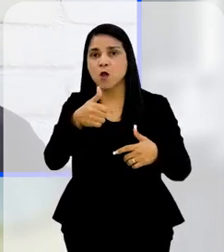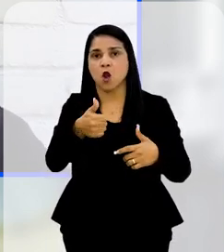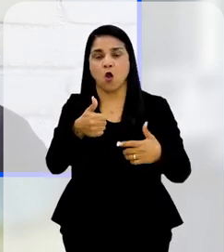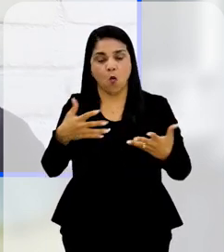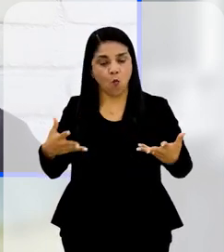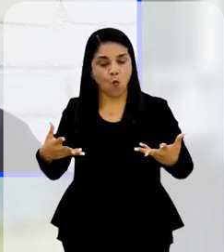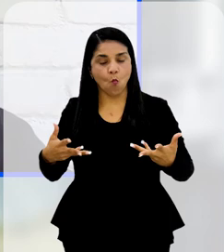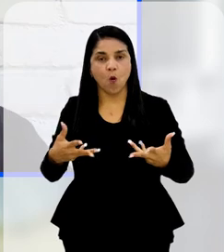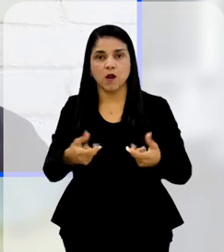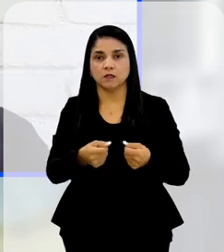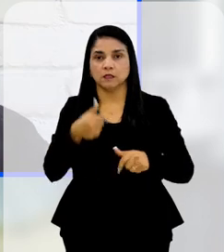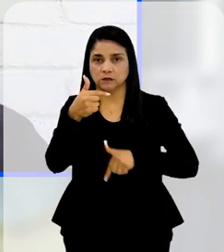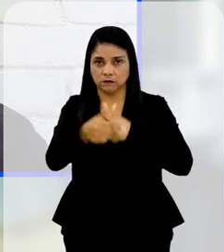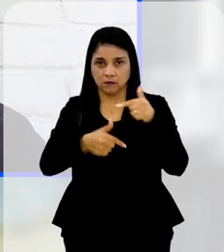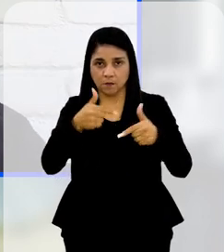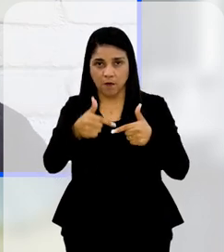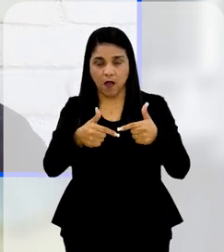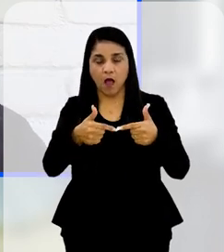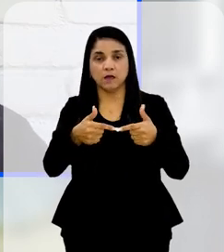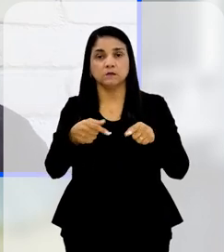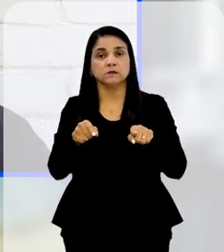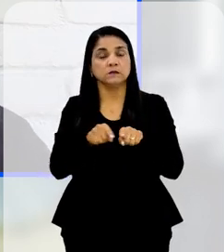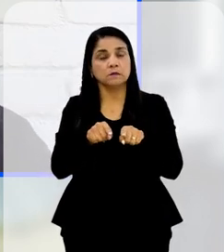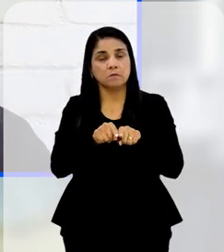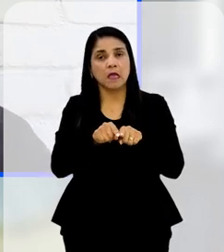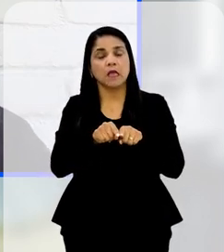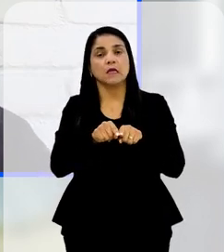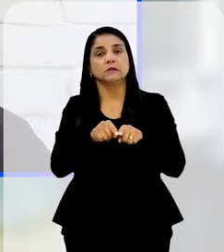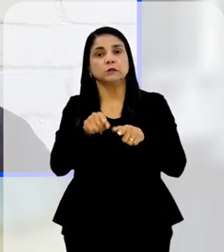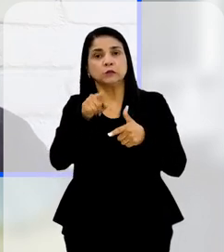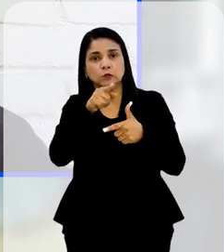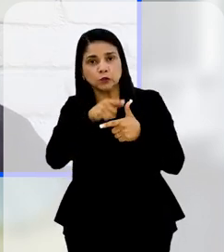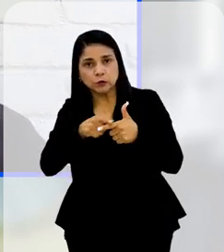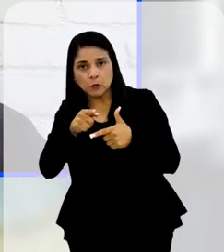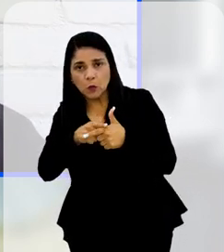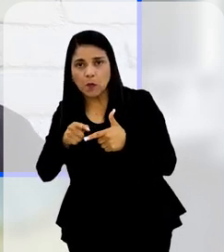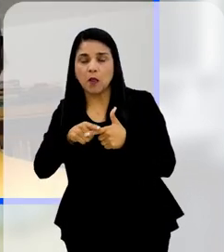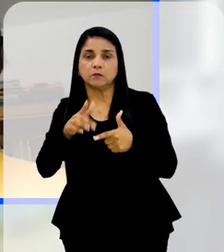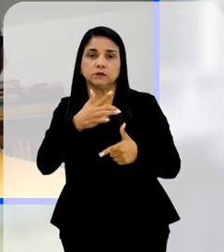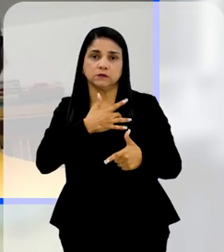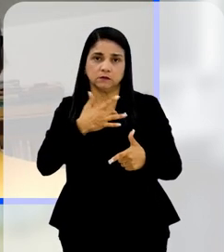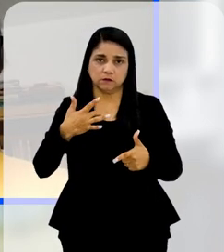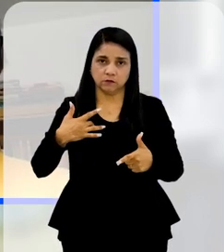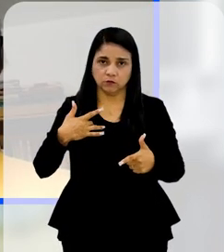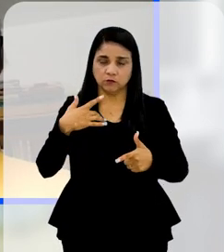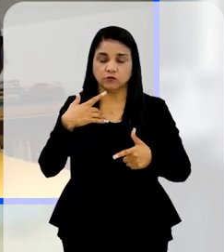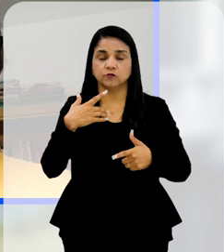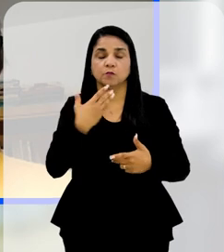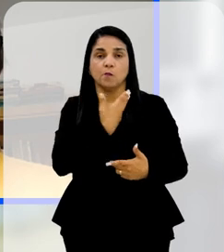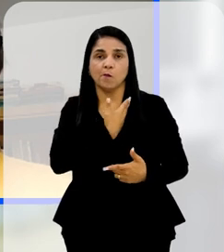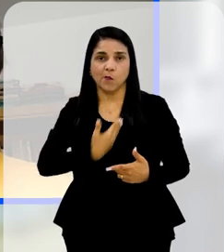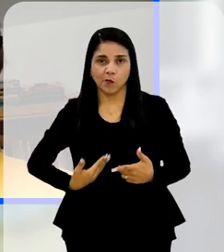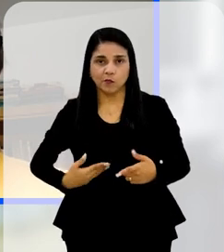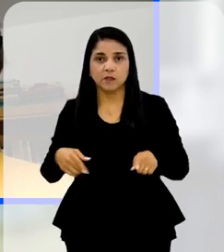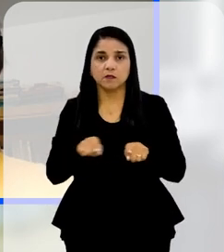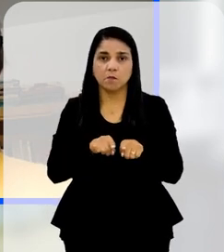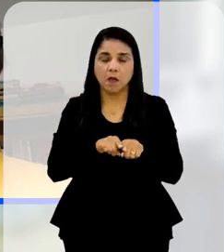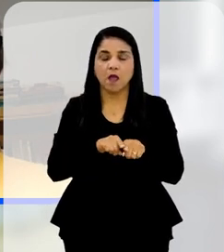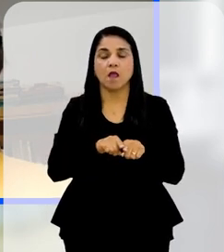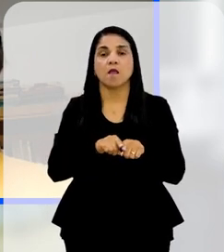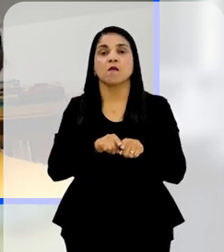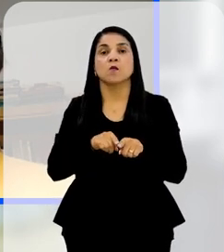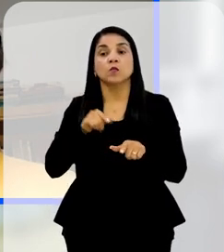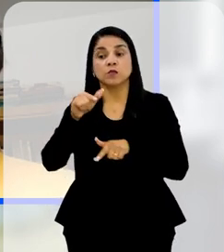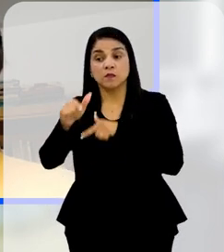esses problemas da saúde pública e das condições de trabalho médico. E o terceiro é mais voltado